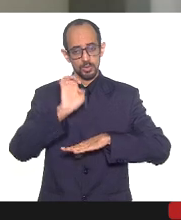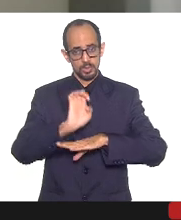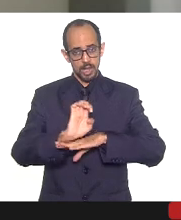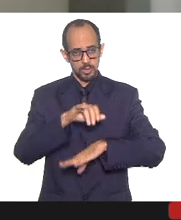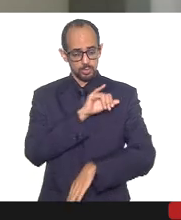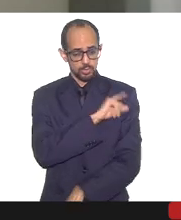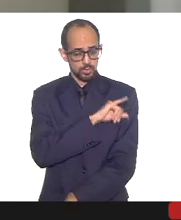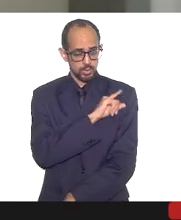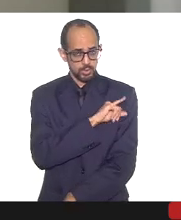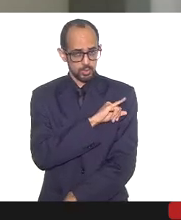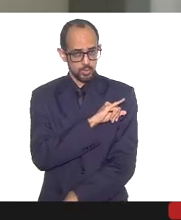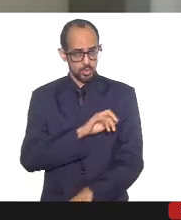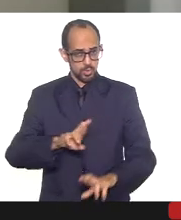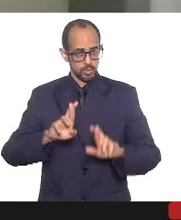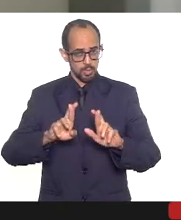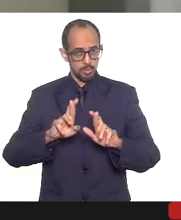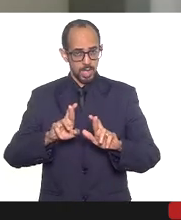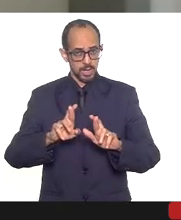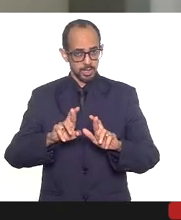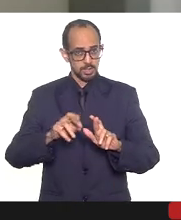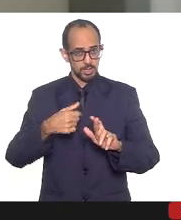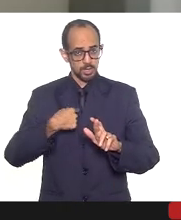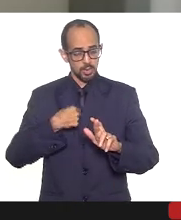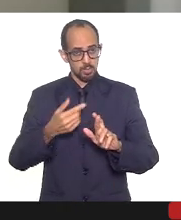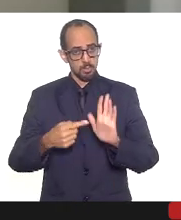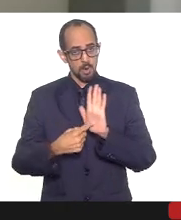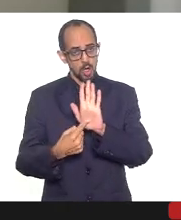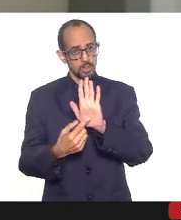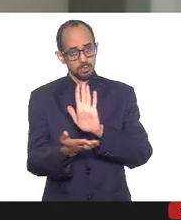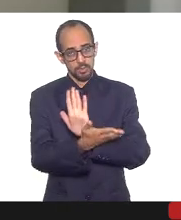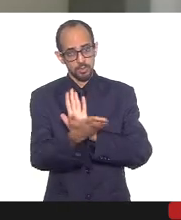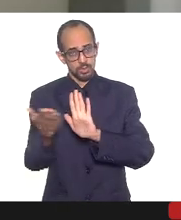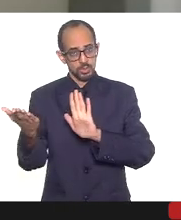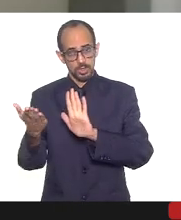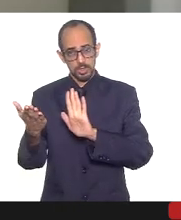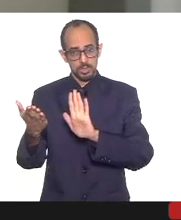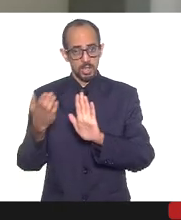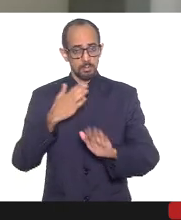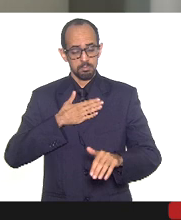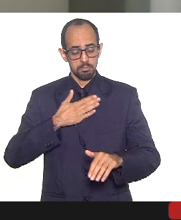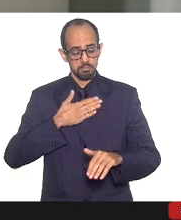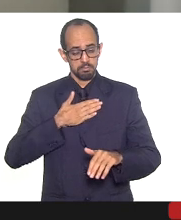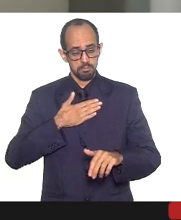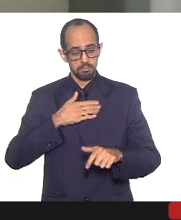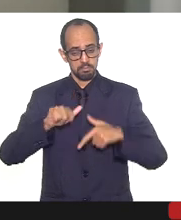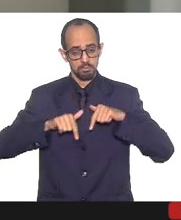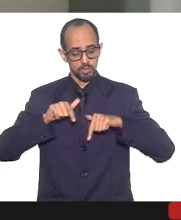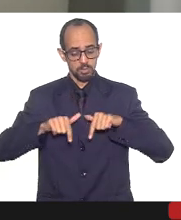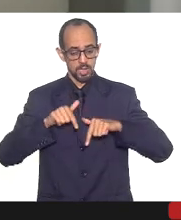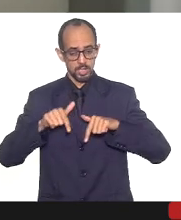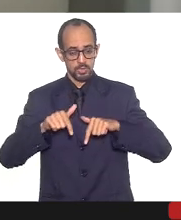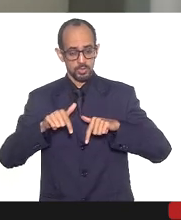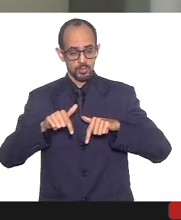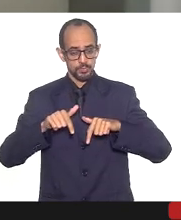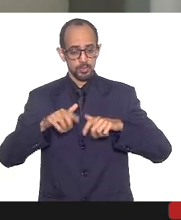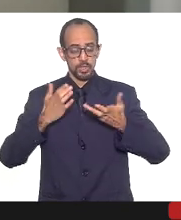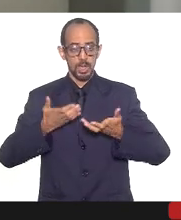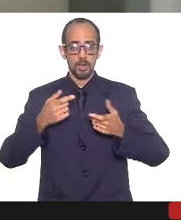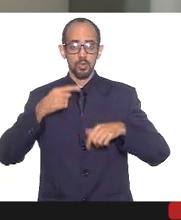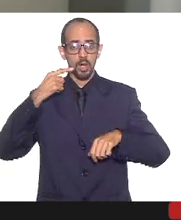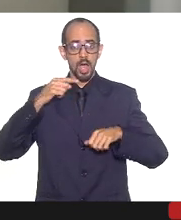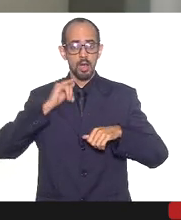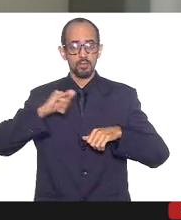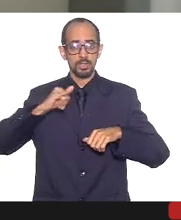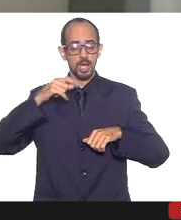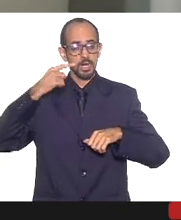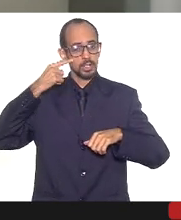contribuição. Quero comunicar a vossas excelências que, desde a semana retrasada, no